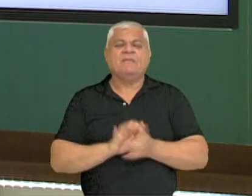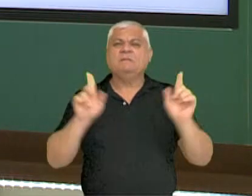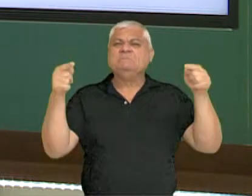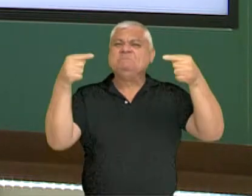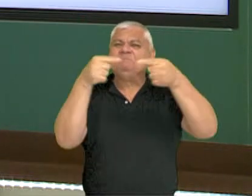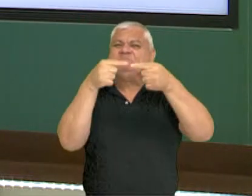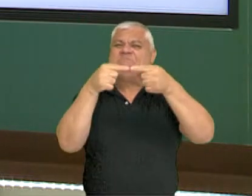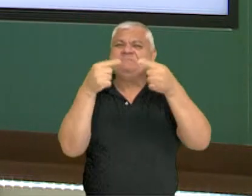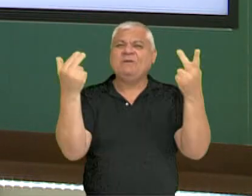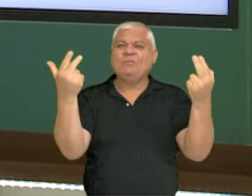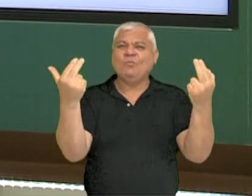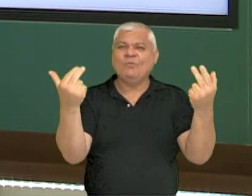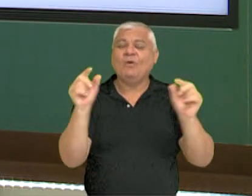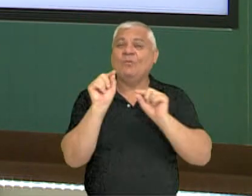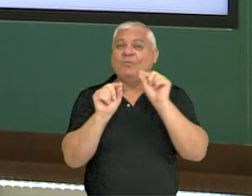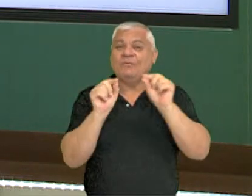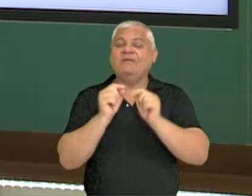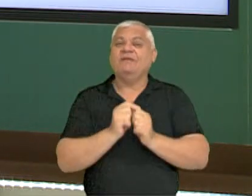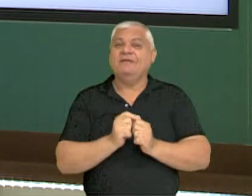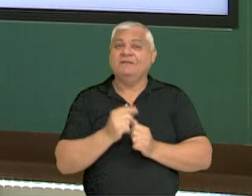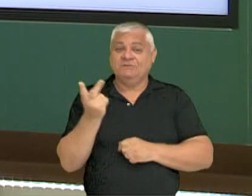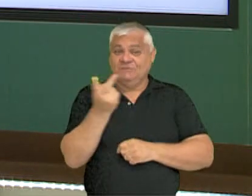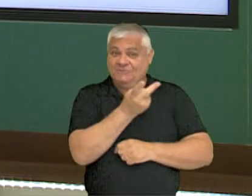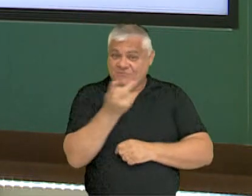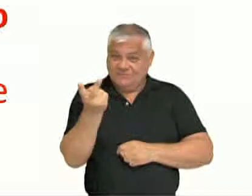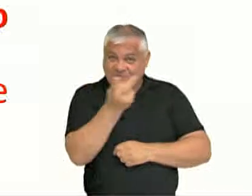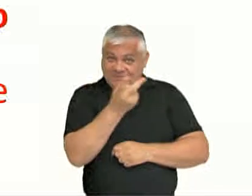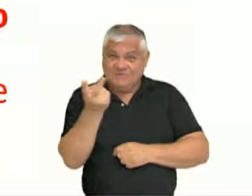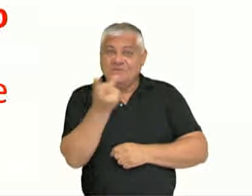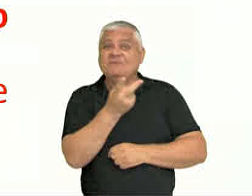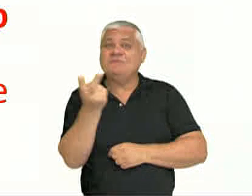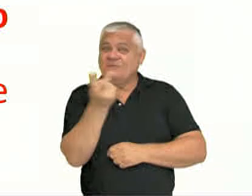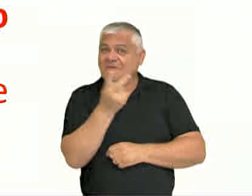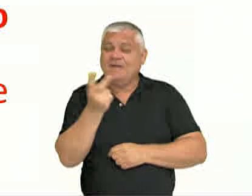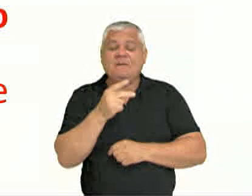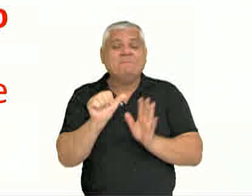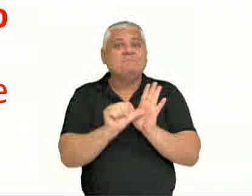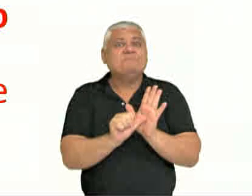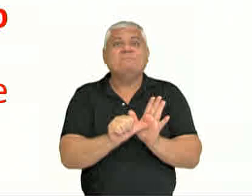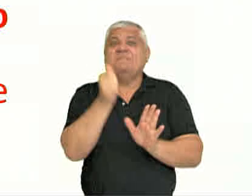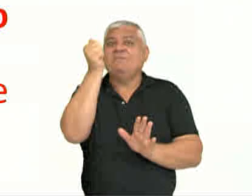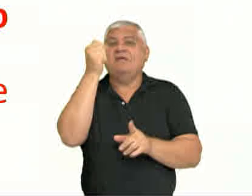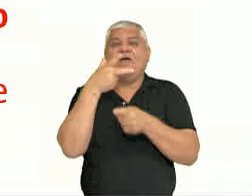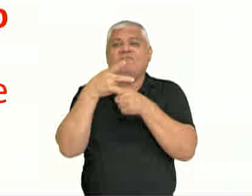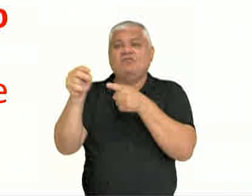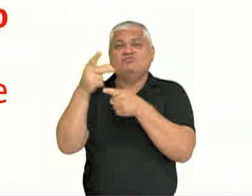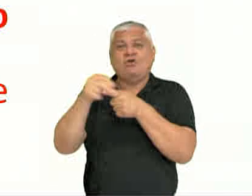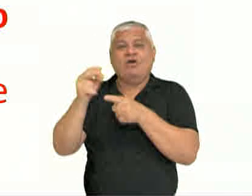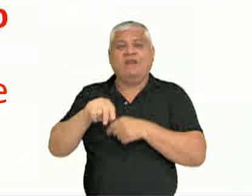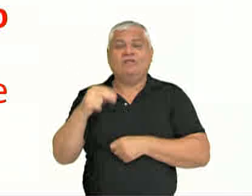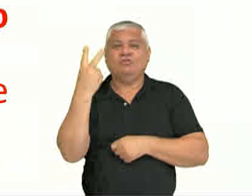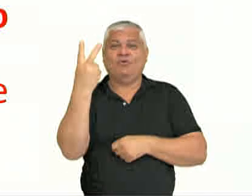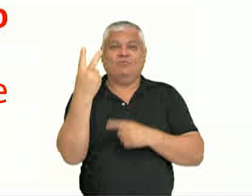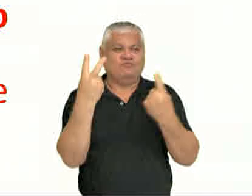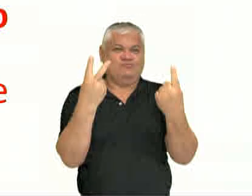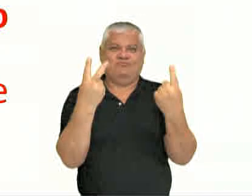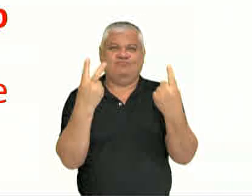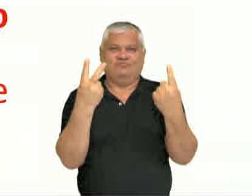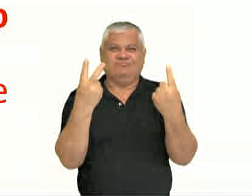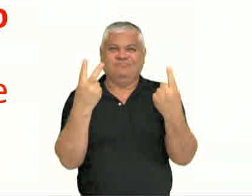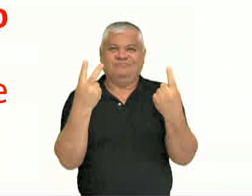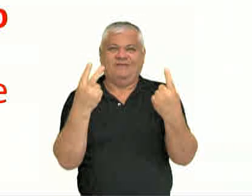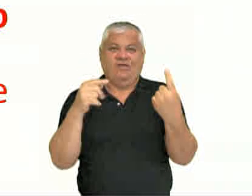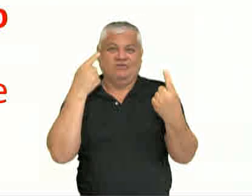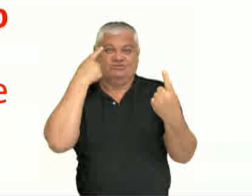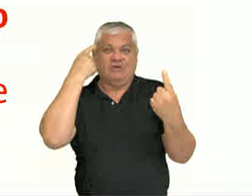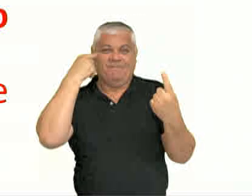entre os dois times é o seguinte, é o fato de que para ambos foi a primeira vitória de 2-1, né? Então